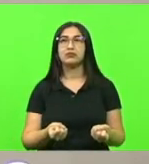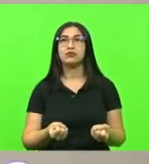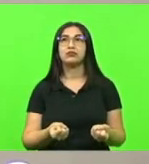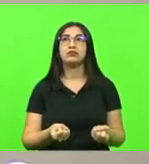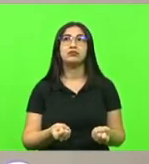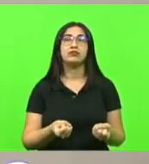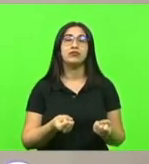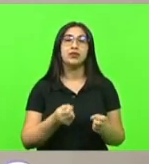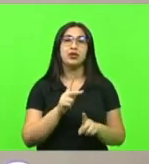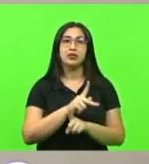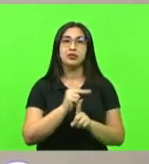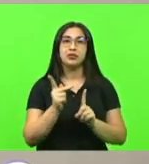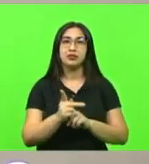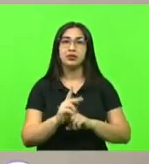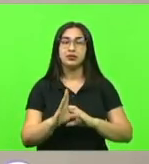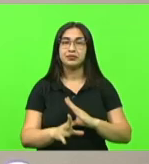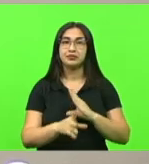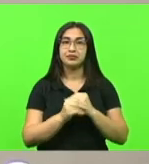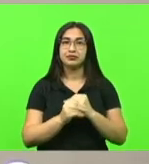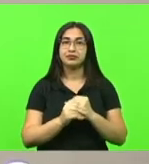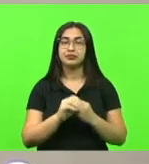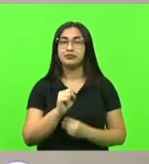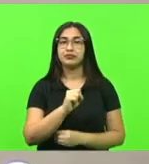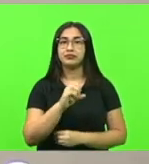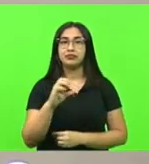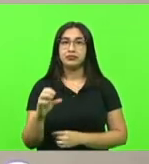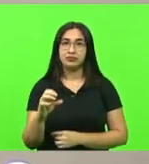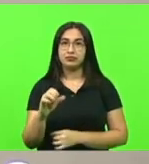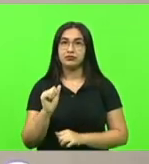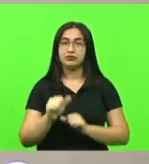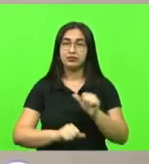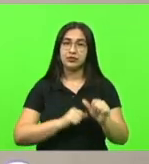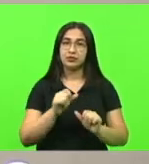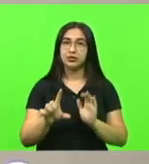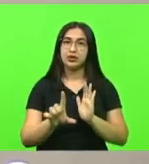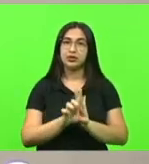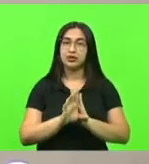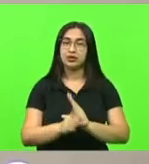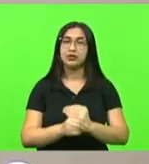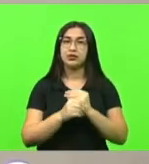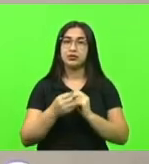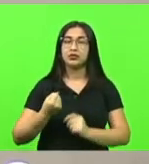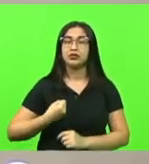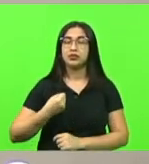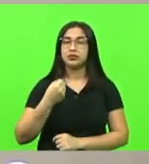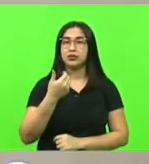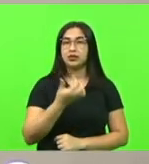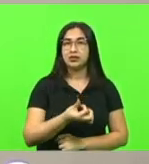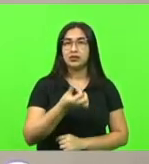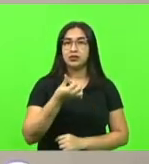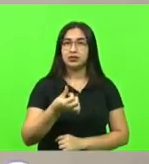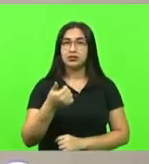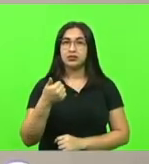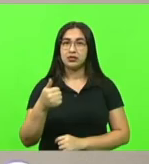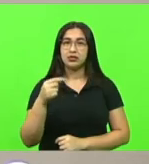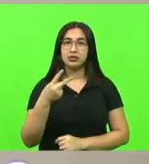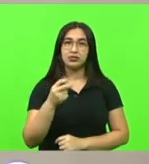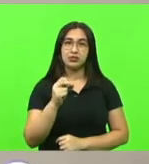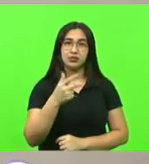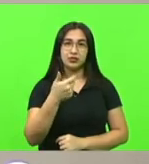da Previdência Complementar do Estado de Santa Catarina e altera a lei complementar nº 661 de 2015.